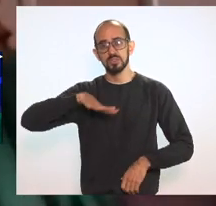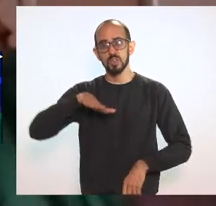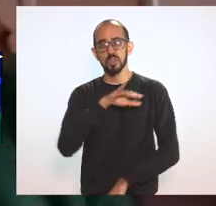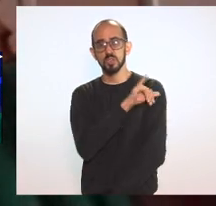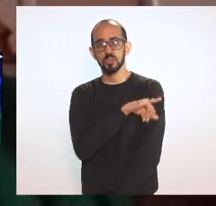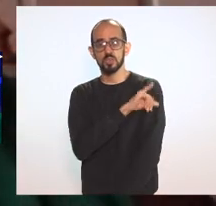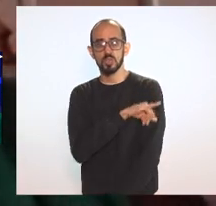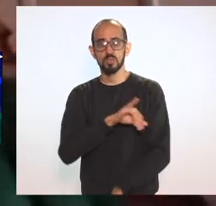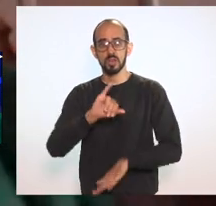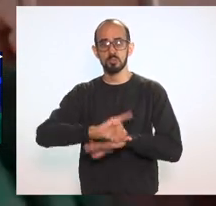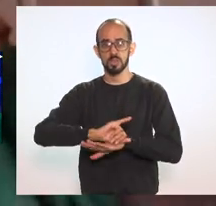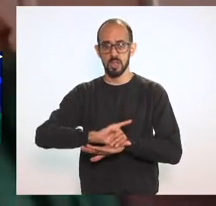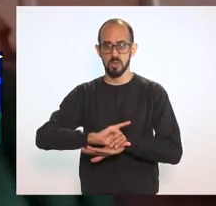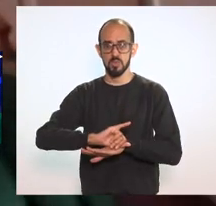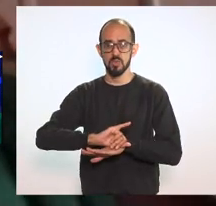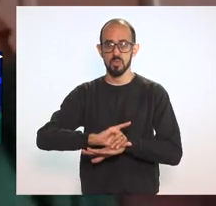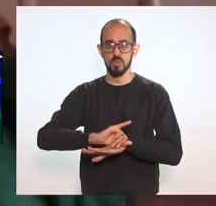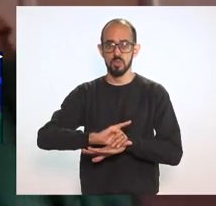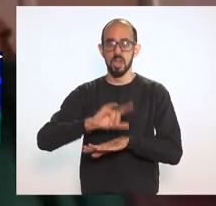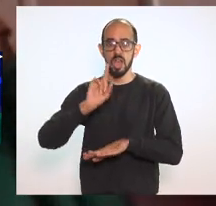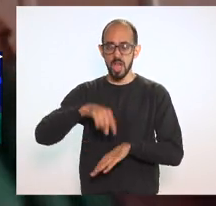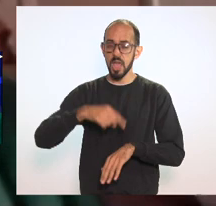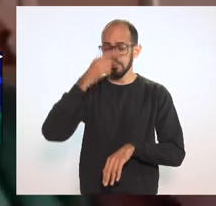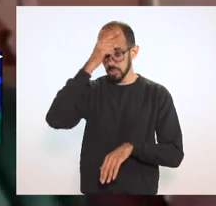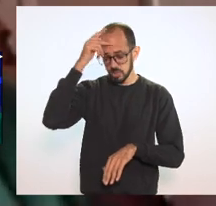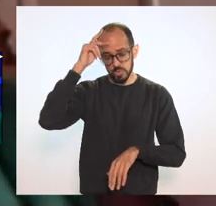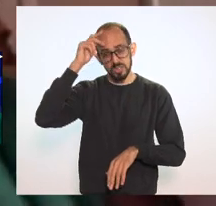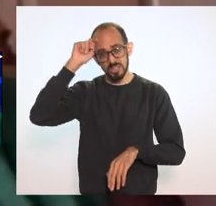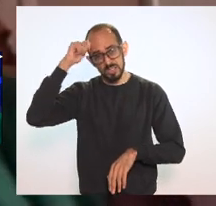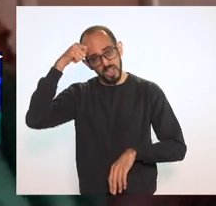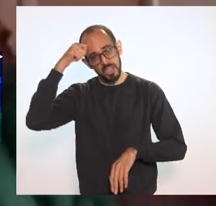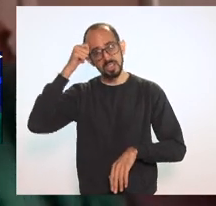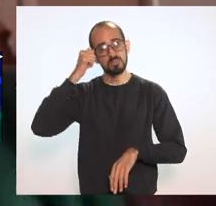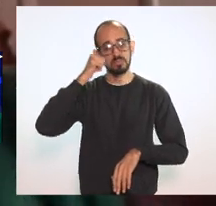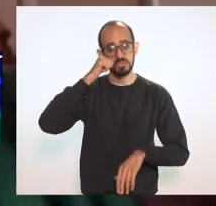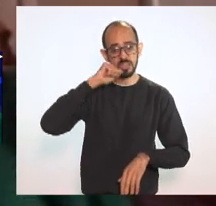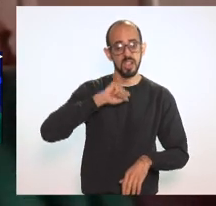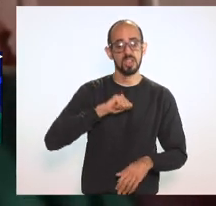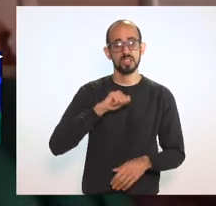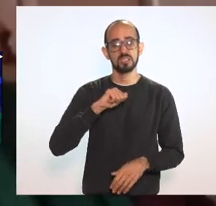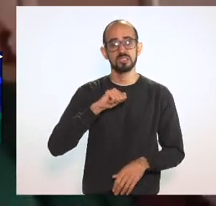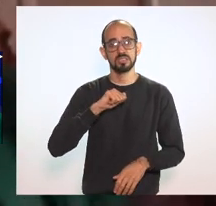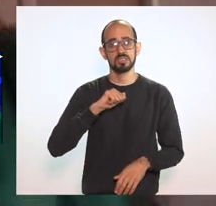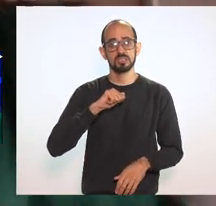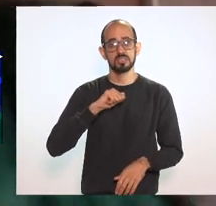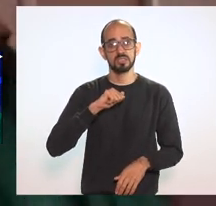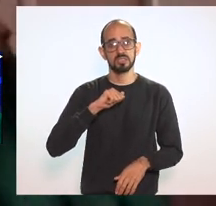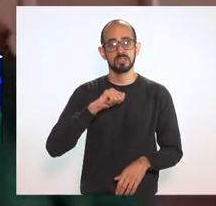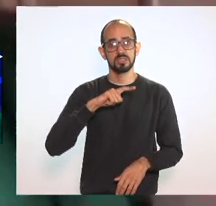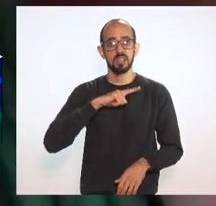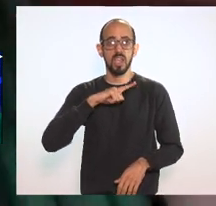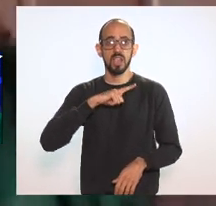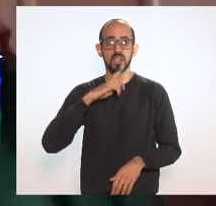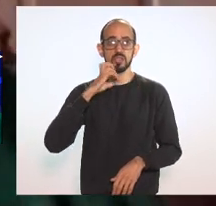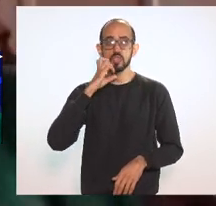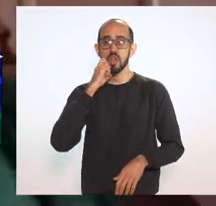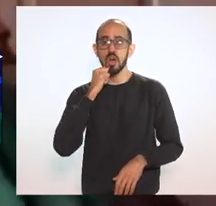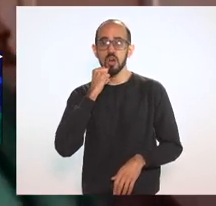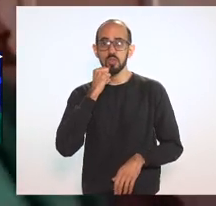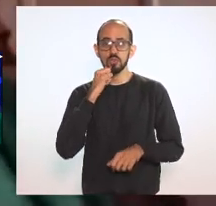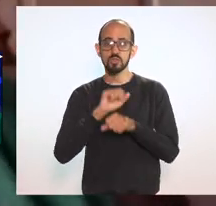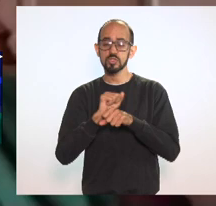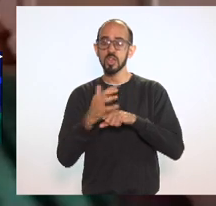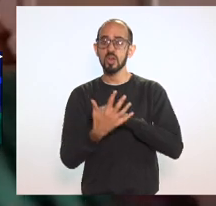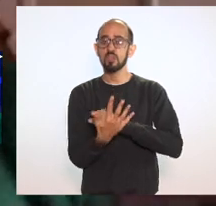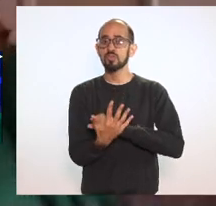E essas pessoas têm cor elas são negras e são mulheres temos os óculos da cor vídeo Qual é o plano desse